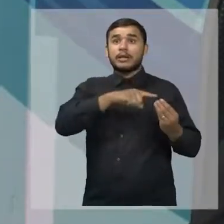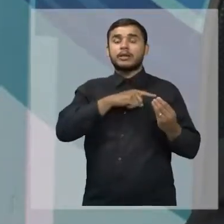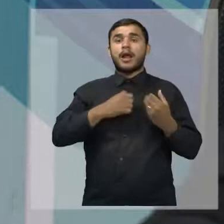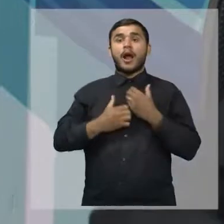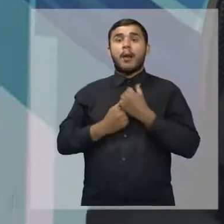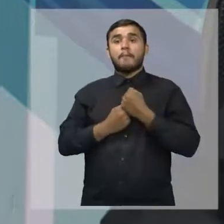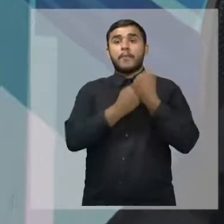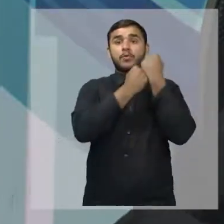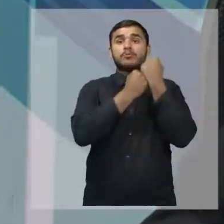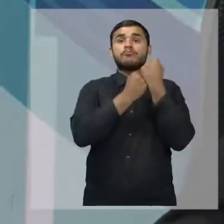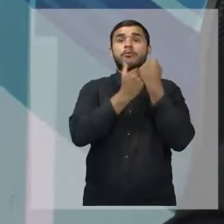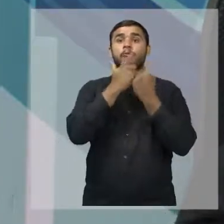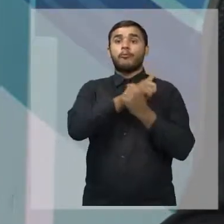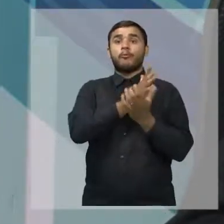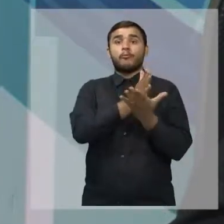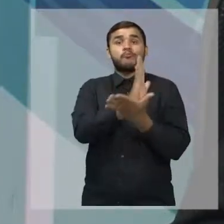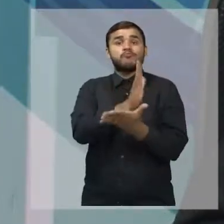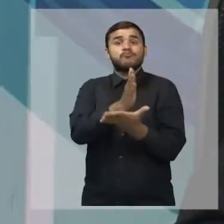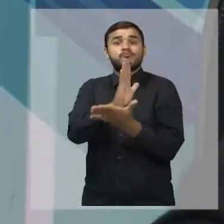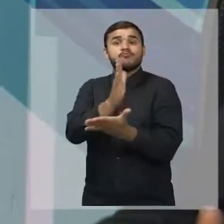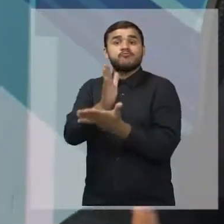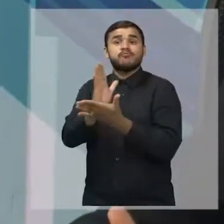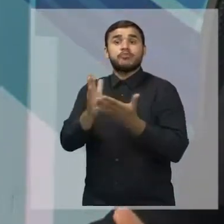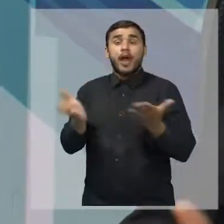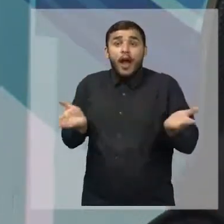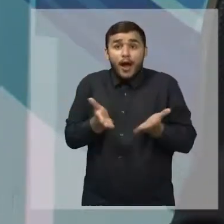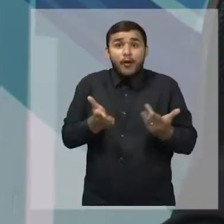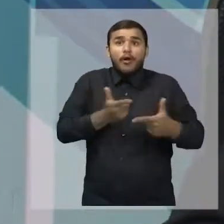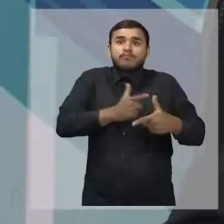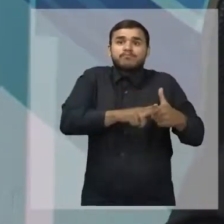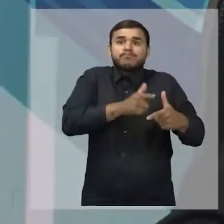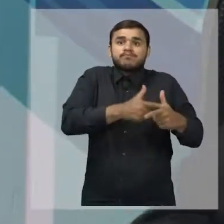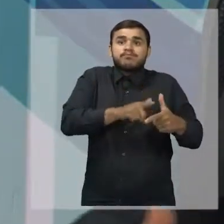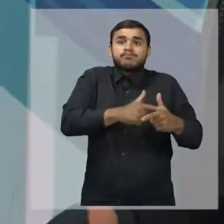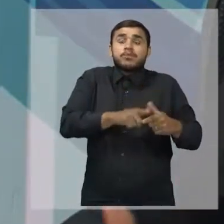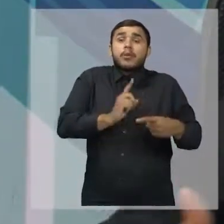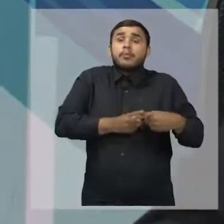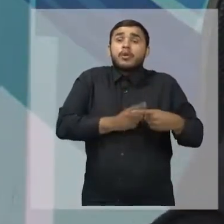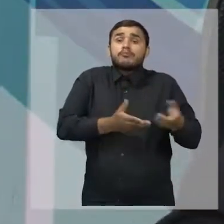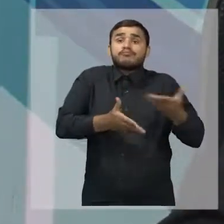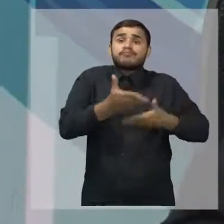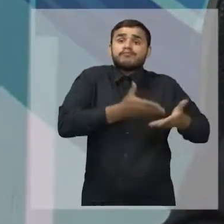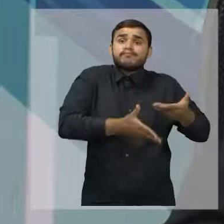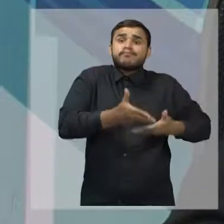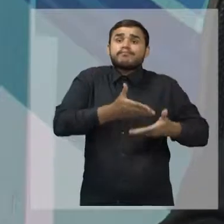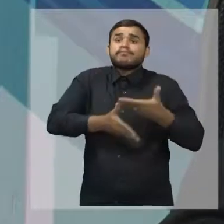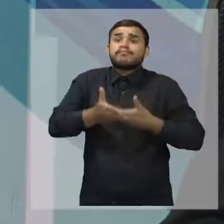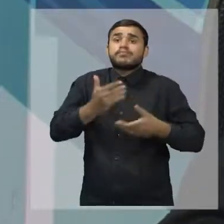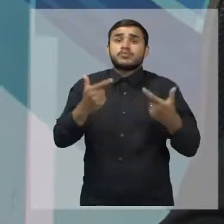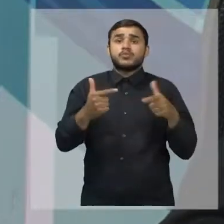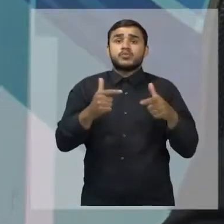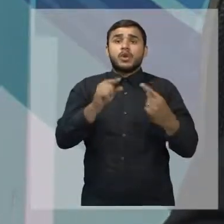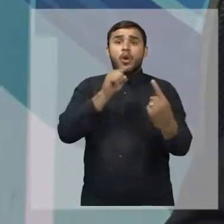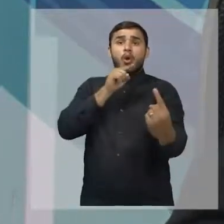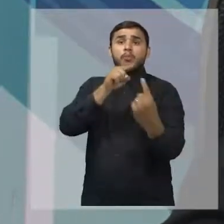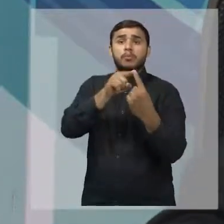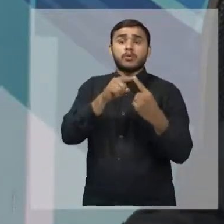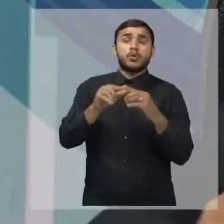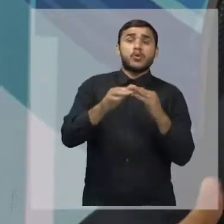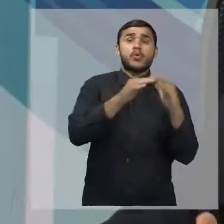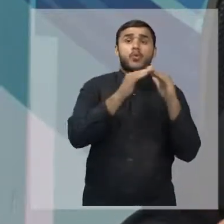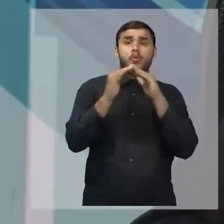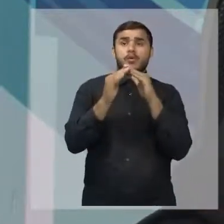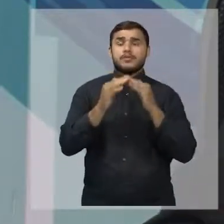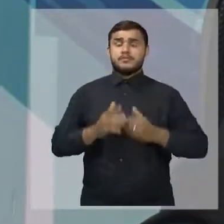demonstrou, e agora houve a implosão do partido por falta exatamente de sintonia, de um ideal comum. Nós temos